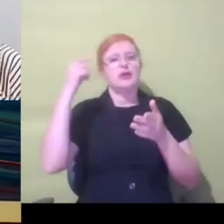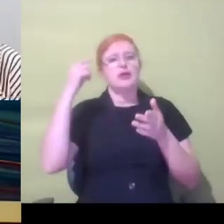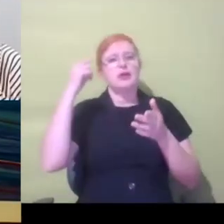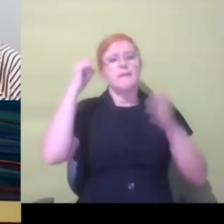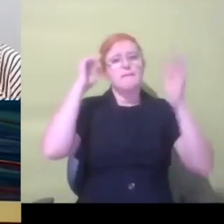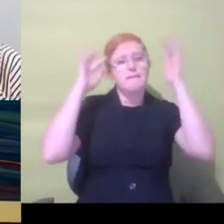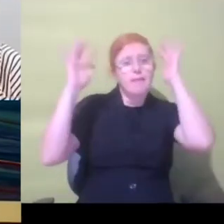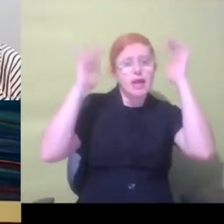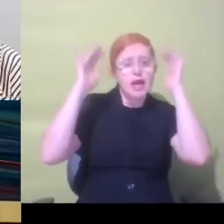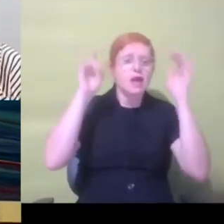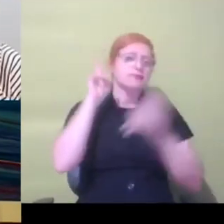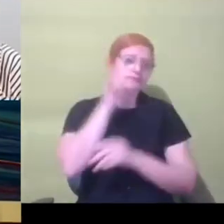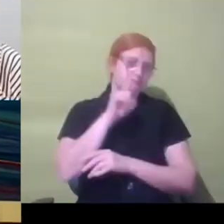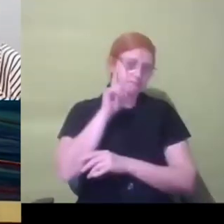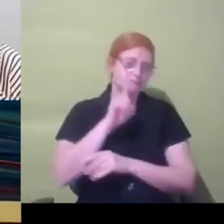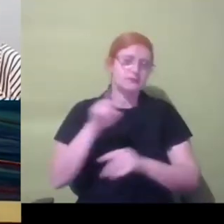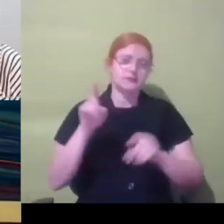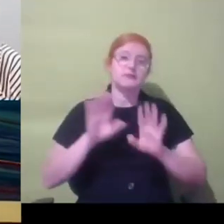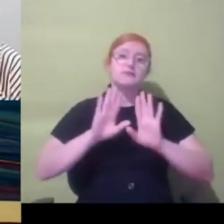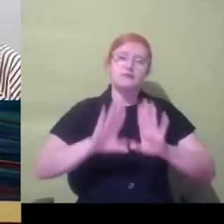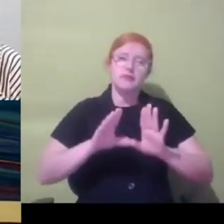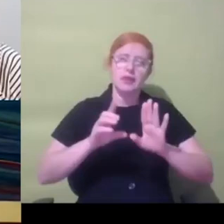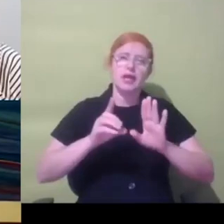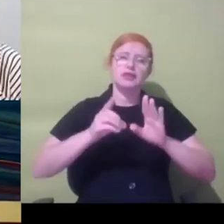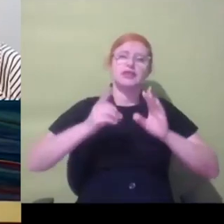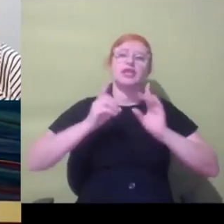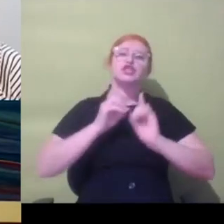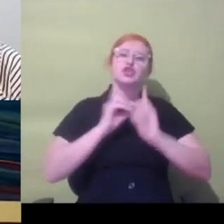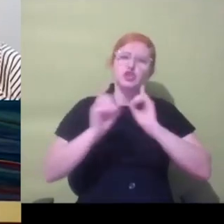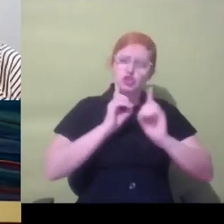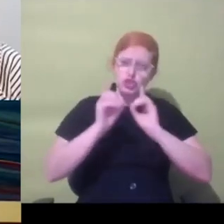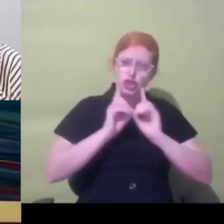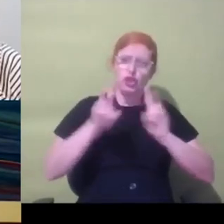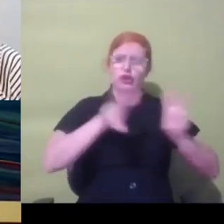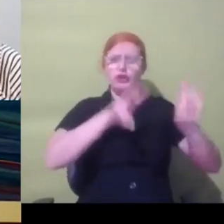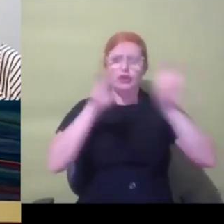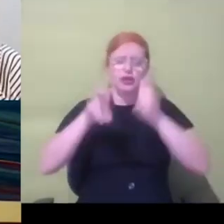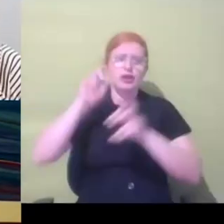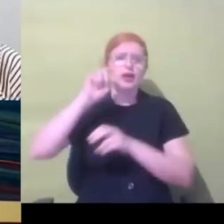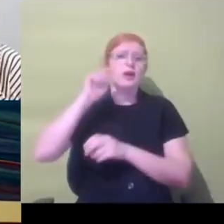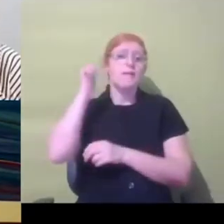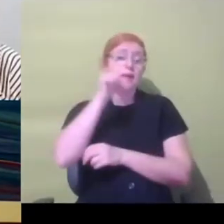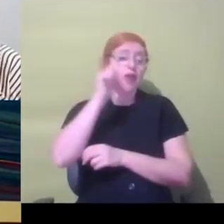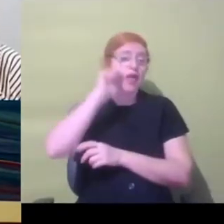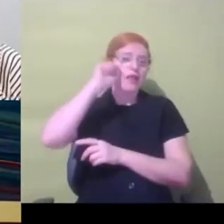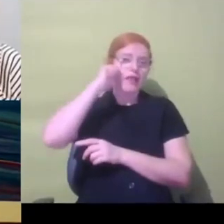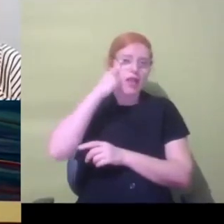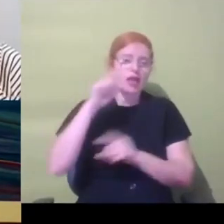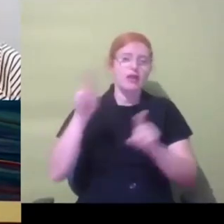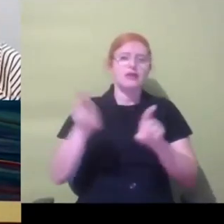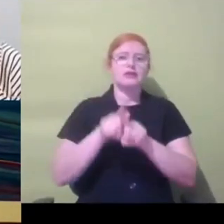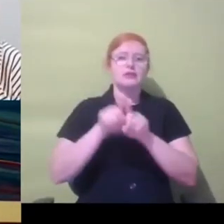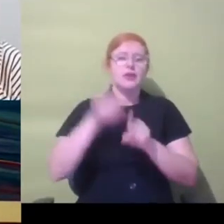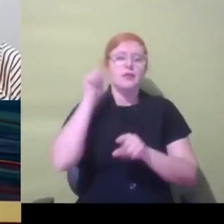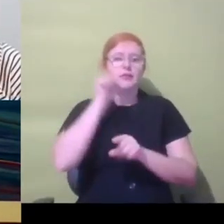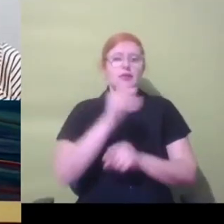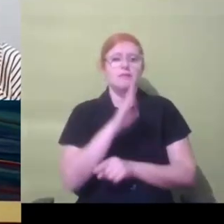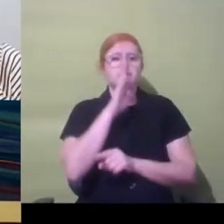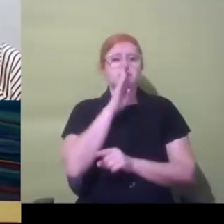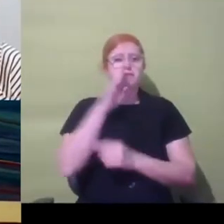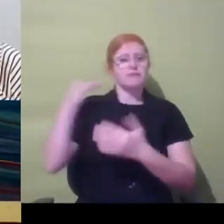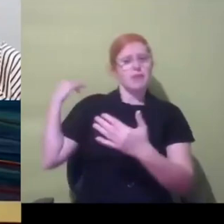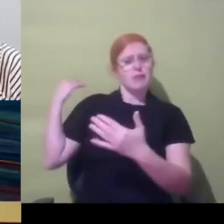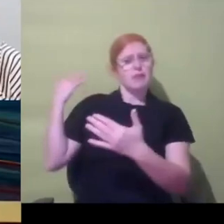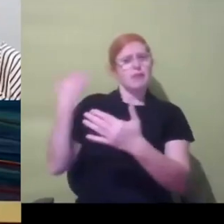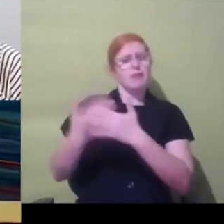pensadoras estadunidenses, mas que dialogam muito com a pauta das mulheres negras e das mulheres que foram silenciadas ao longo dos